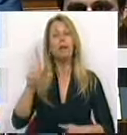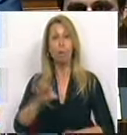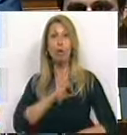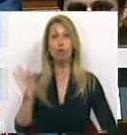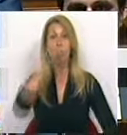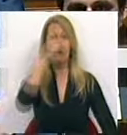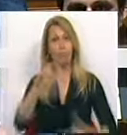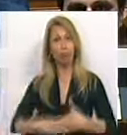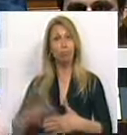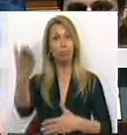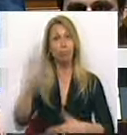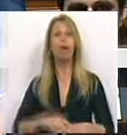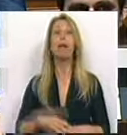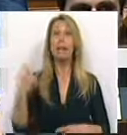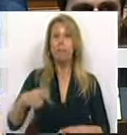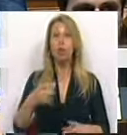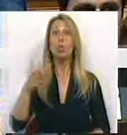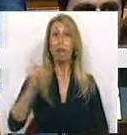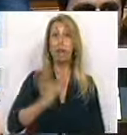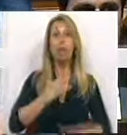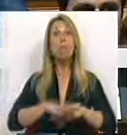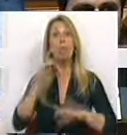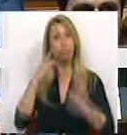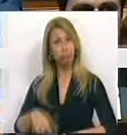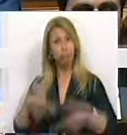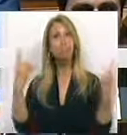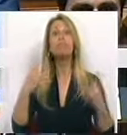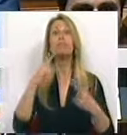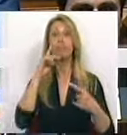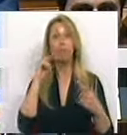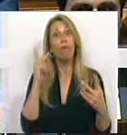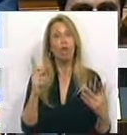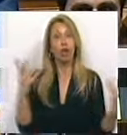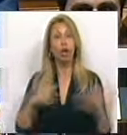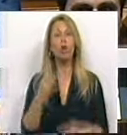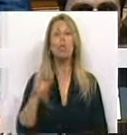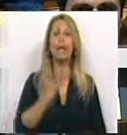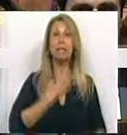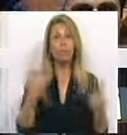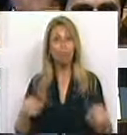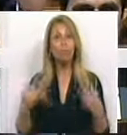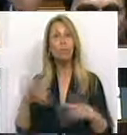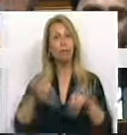PSD, pela vitória expressiva que o PSD obteve nessas eleições.